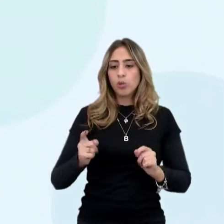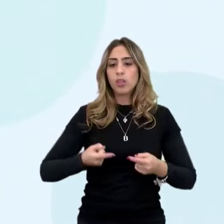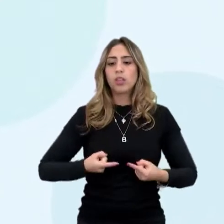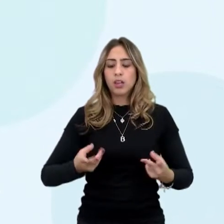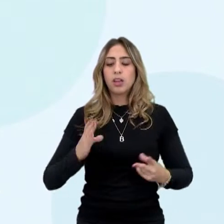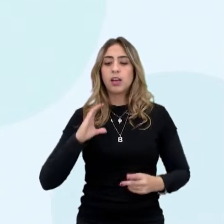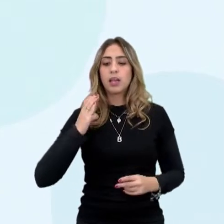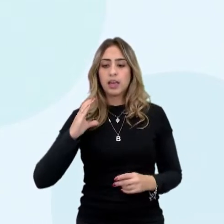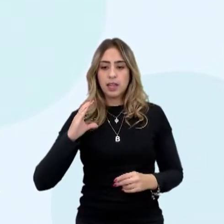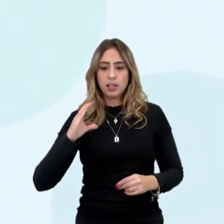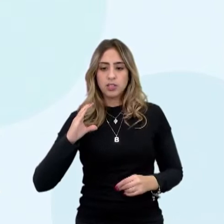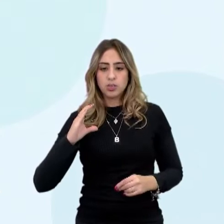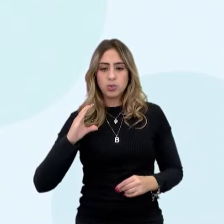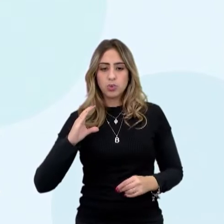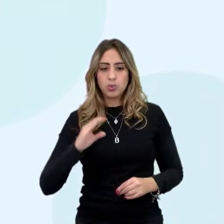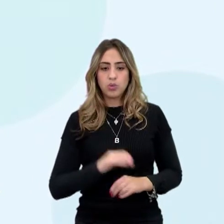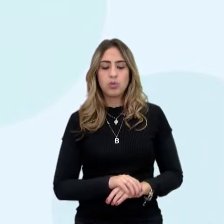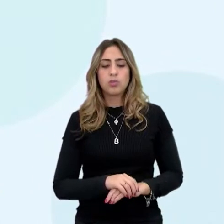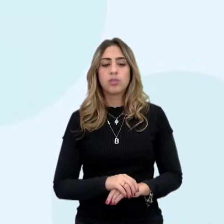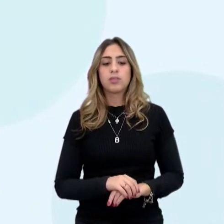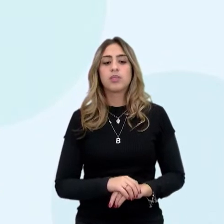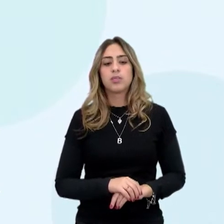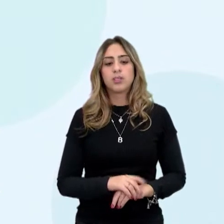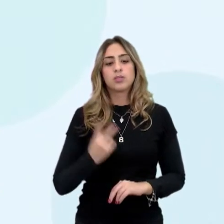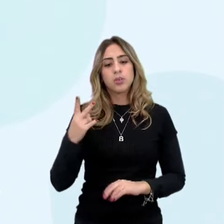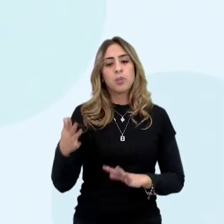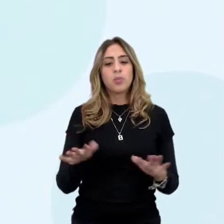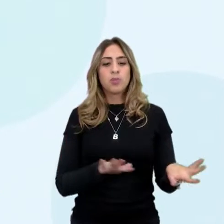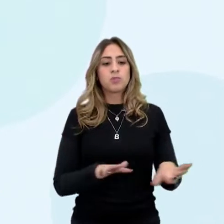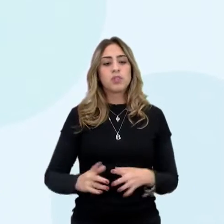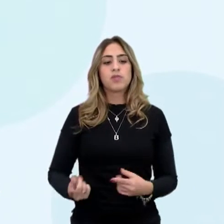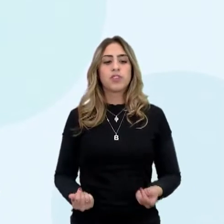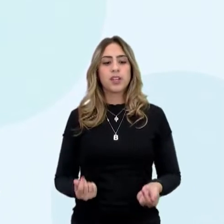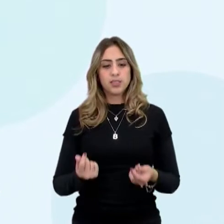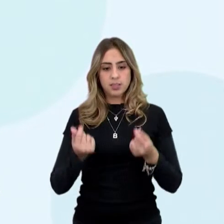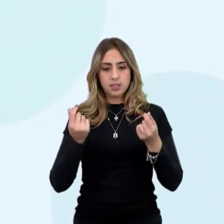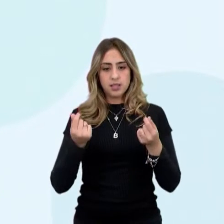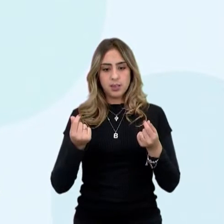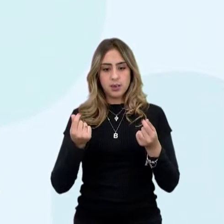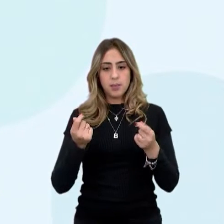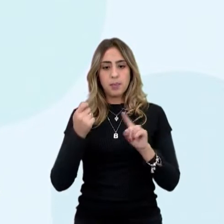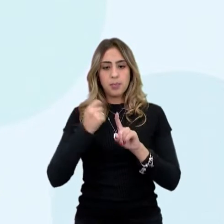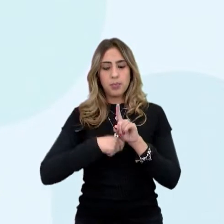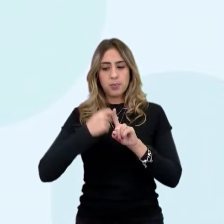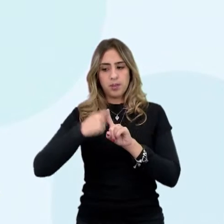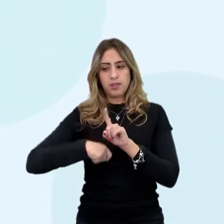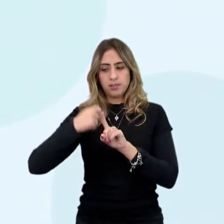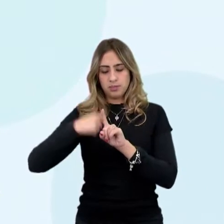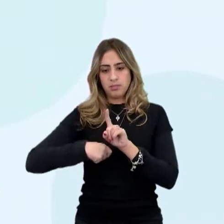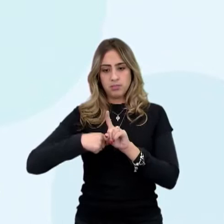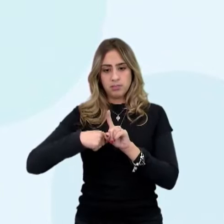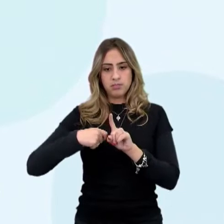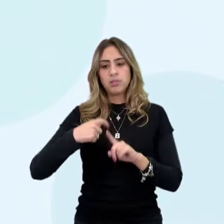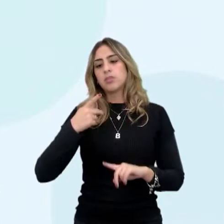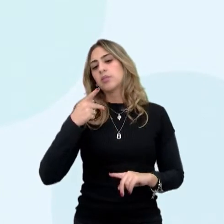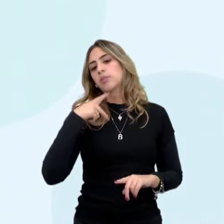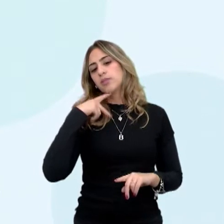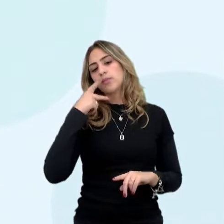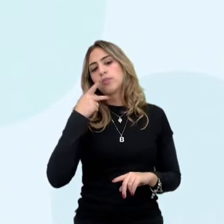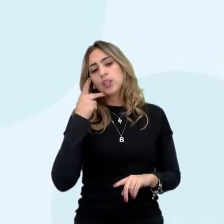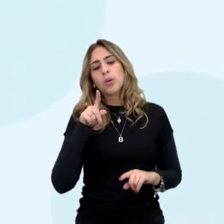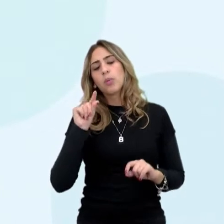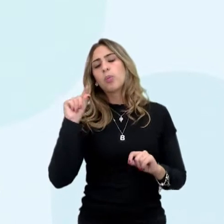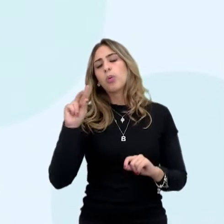de um correntista em decorrência da sua movimentação financeira mensal. Tá, okay? A gente falou um pouquinho sobre isso